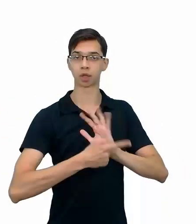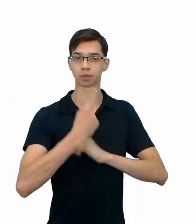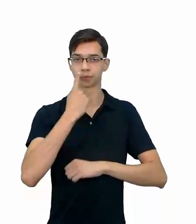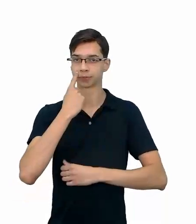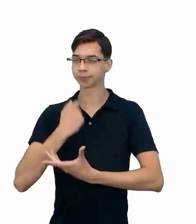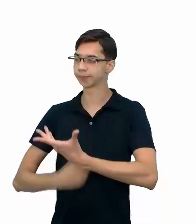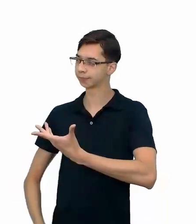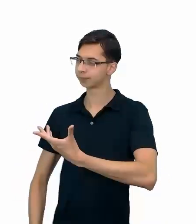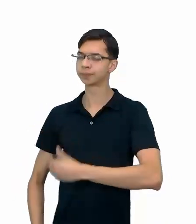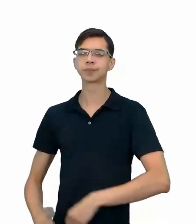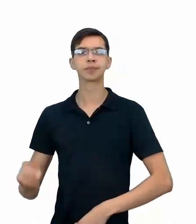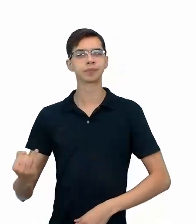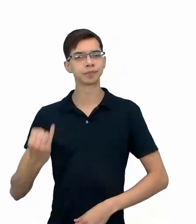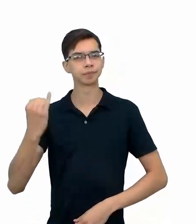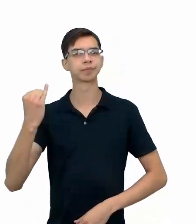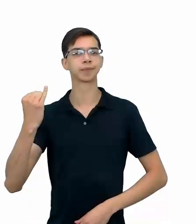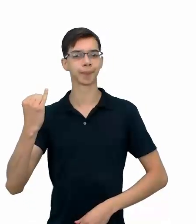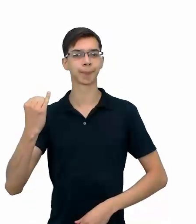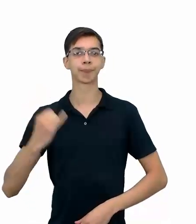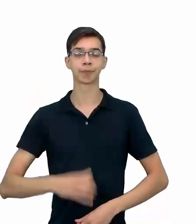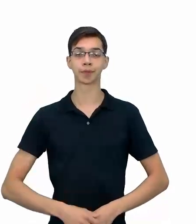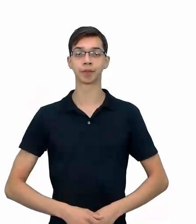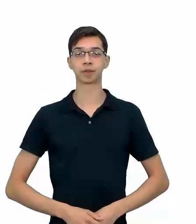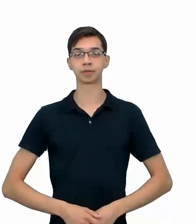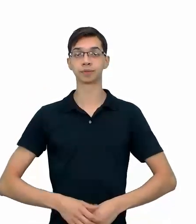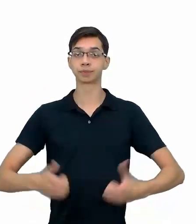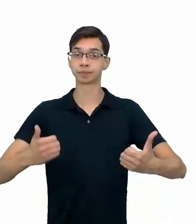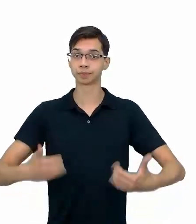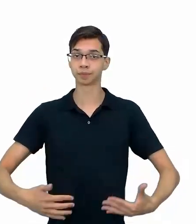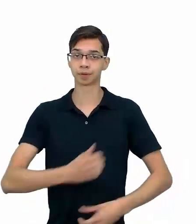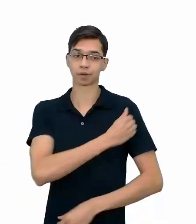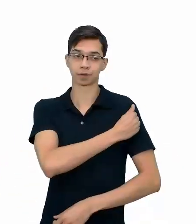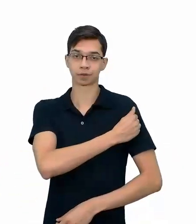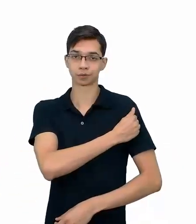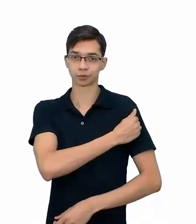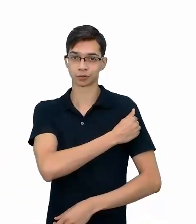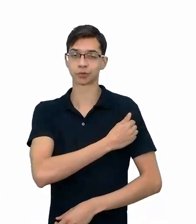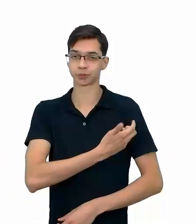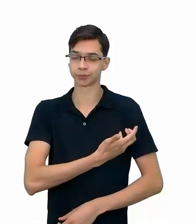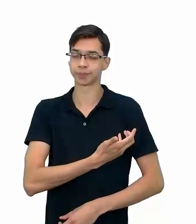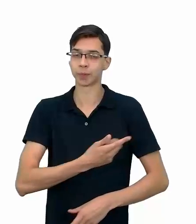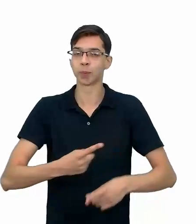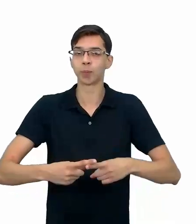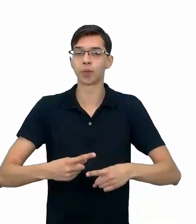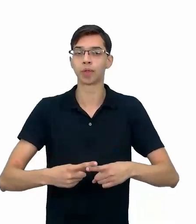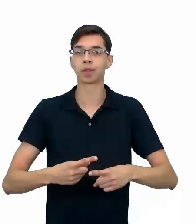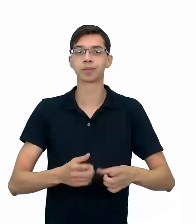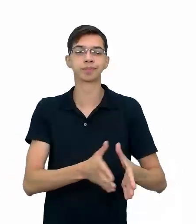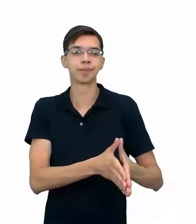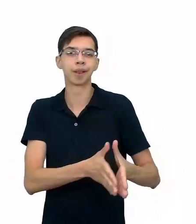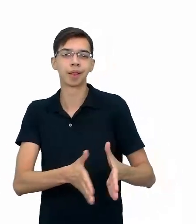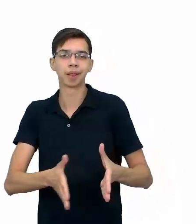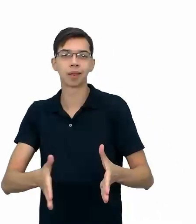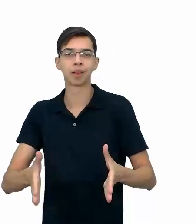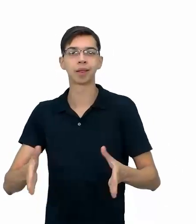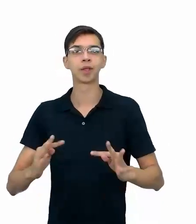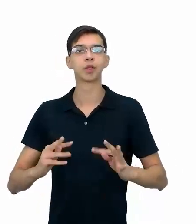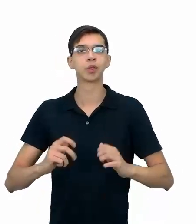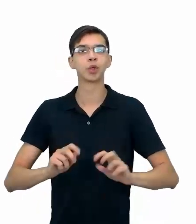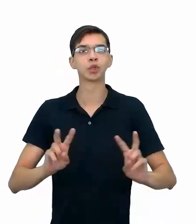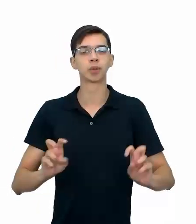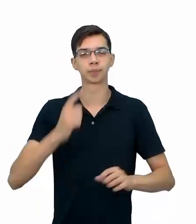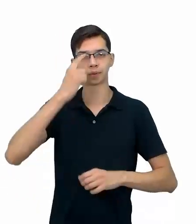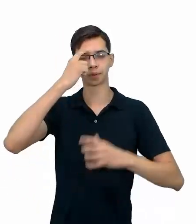é importante para dar um respaldo para o nosso estudante, uma vez que ele vai passar por todo esse percurso cognitivo, tá? Todo